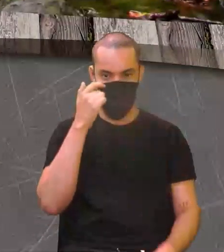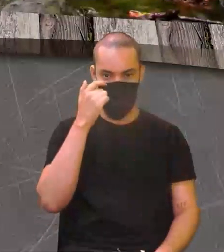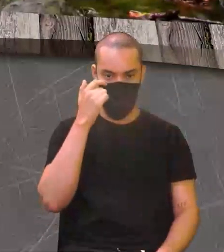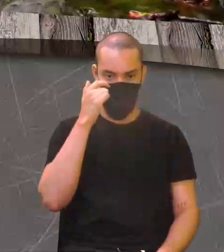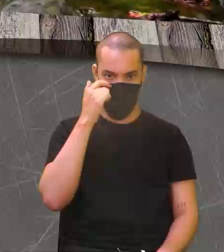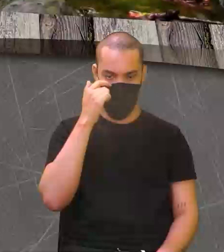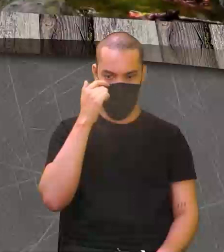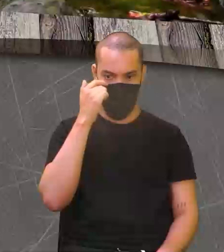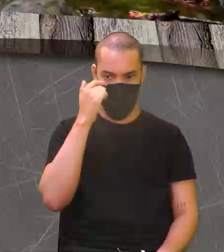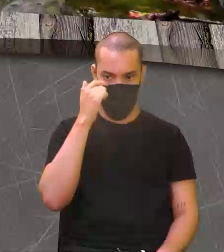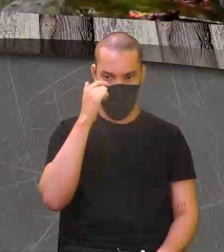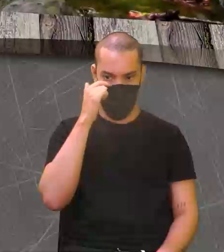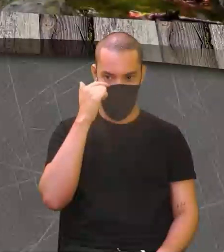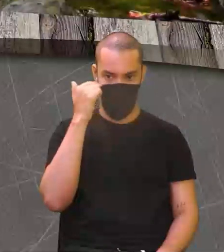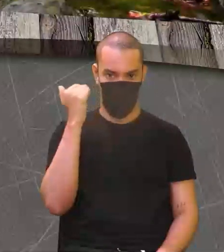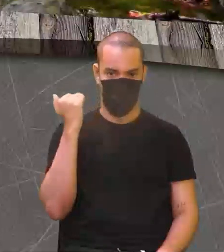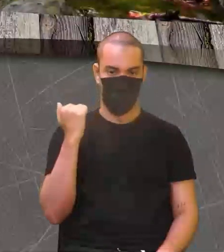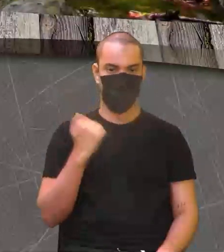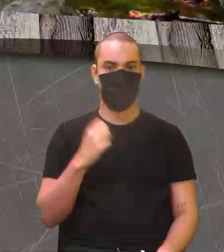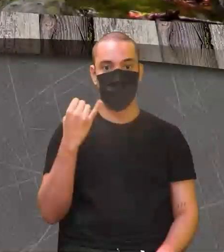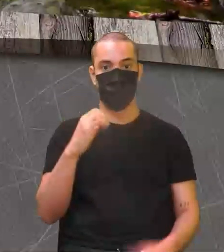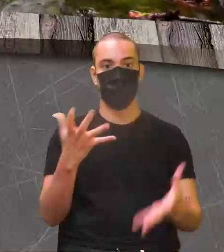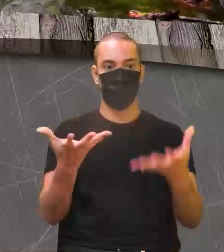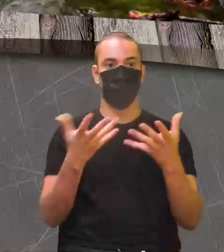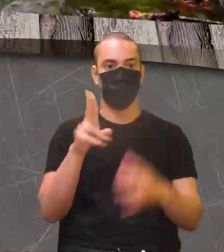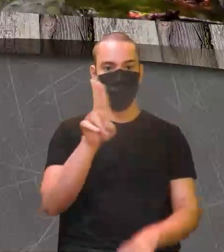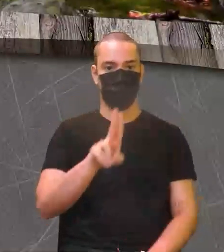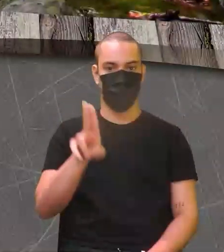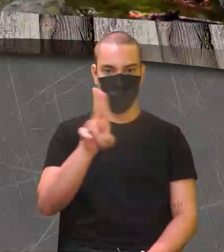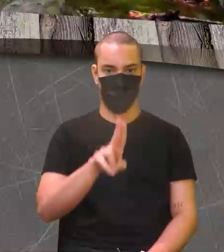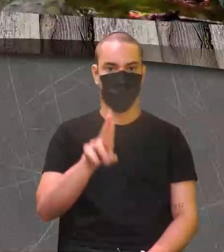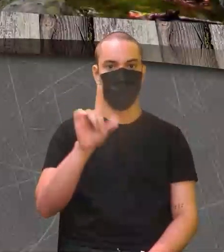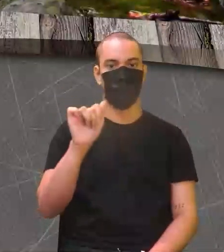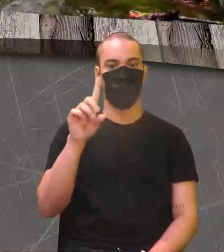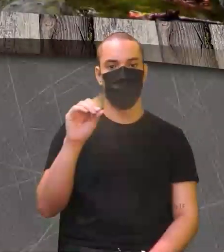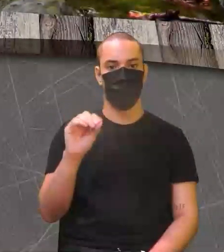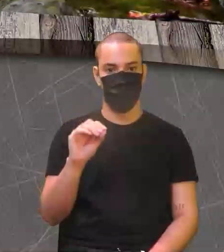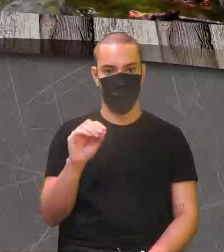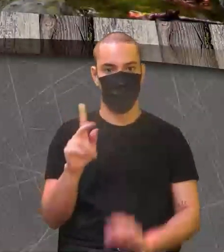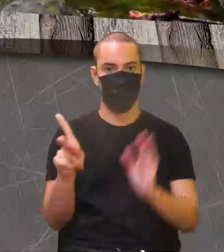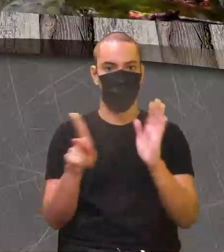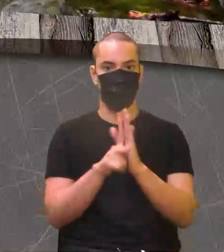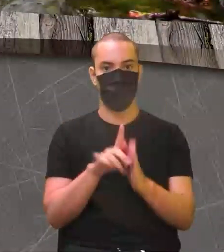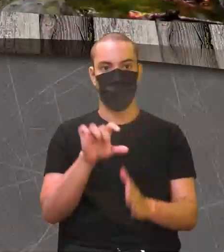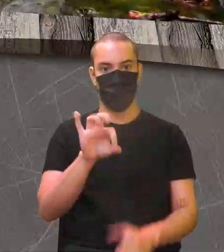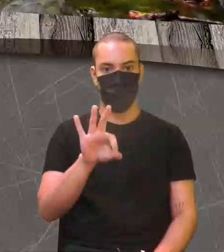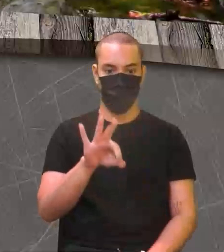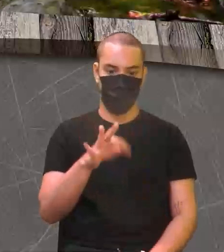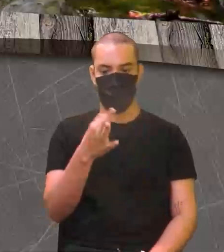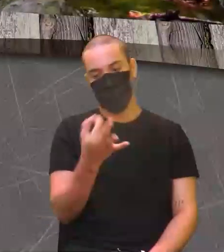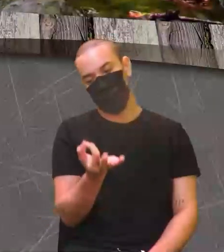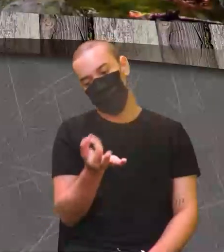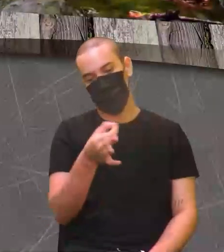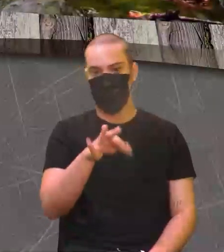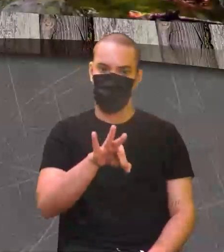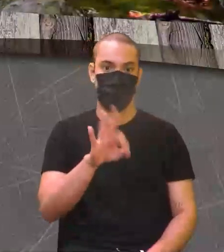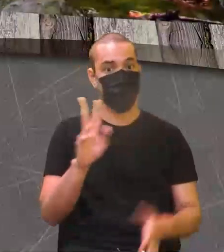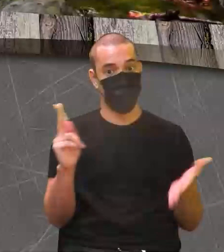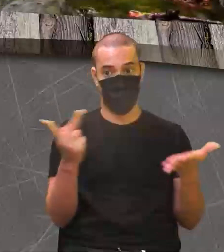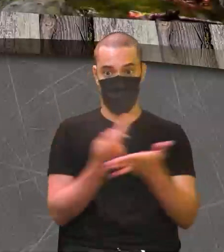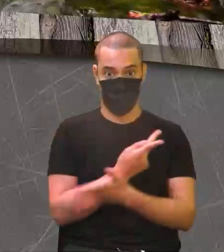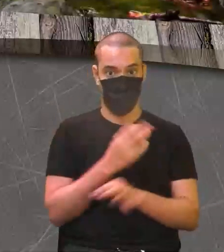cara ou coroa. Então, se eu quero jogar um dado para cair a cara, eu tenho um evento. E